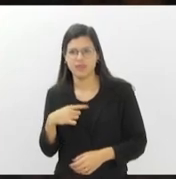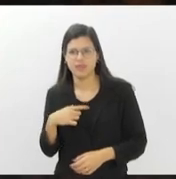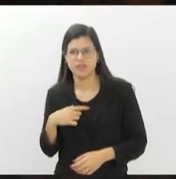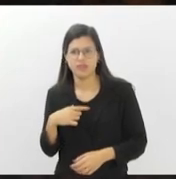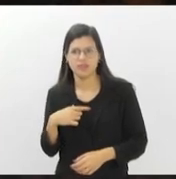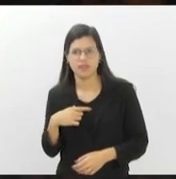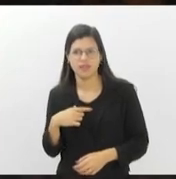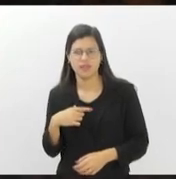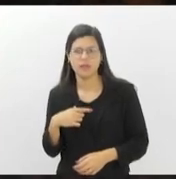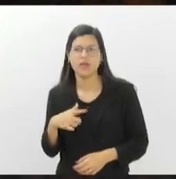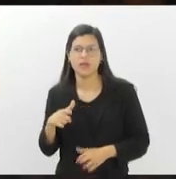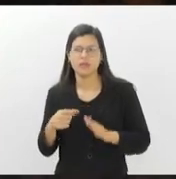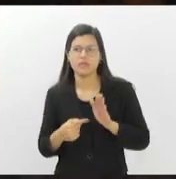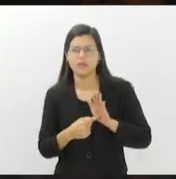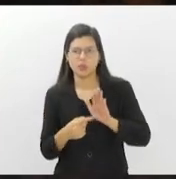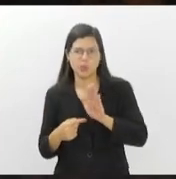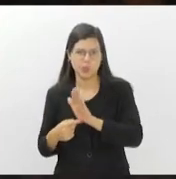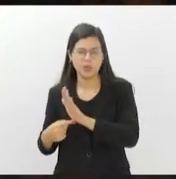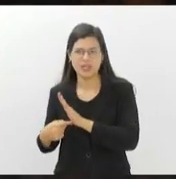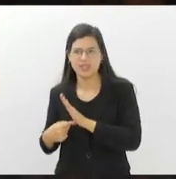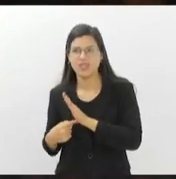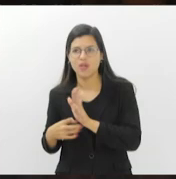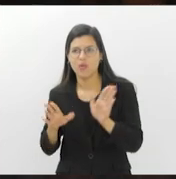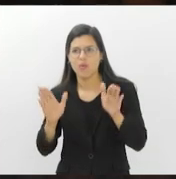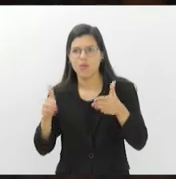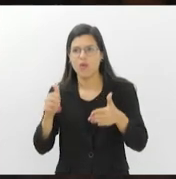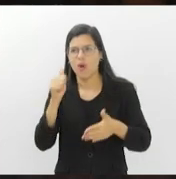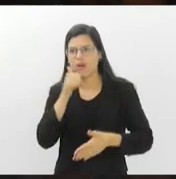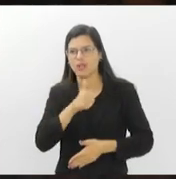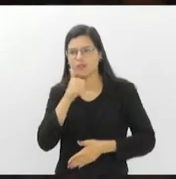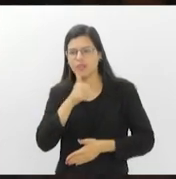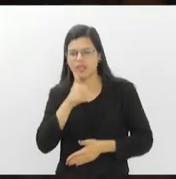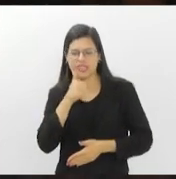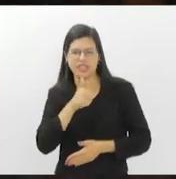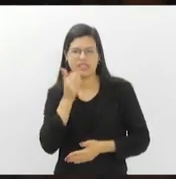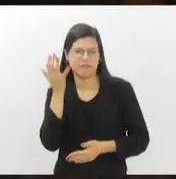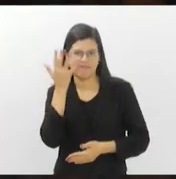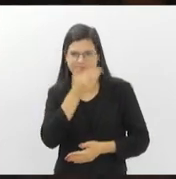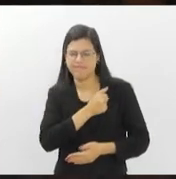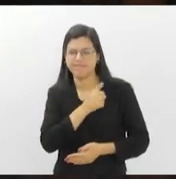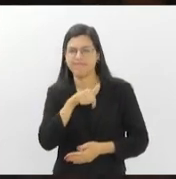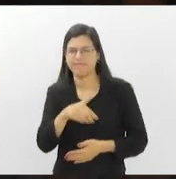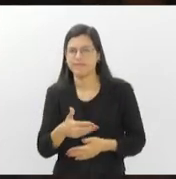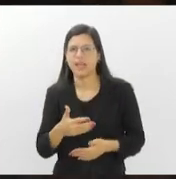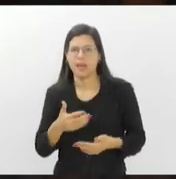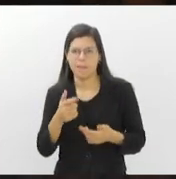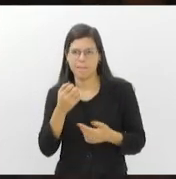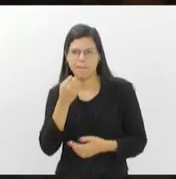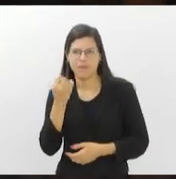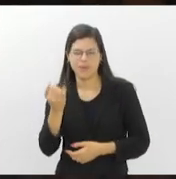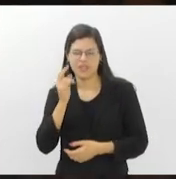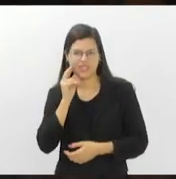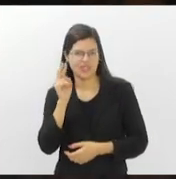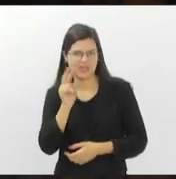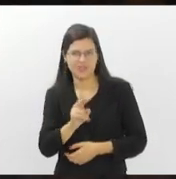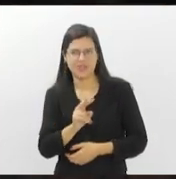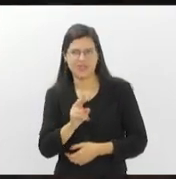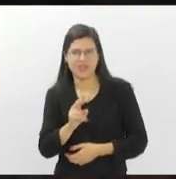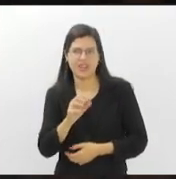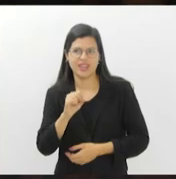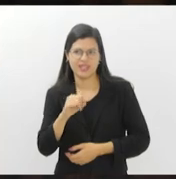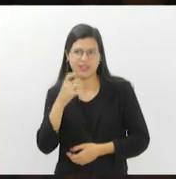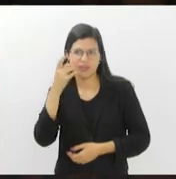dessa exposição destinada às meninas, muito bonita. Então, vale a pena ver, se vossas